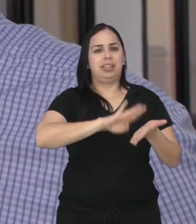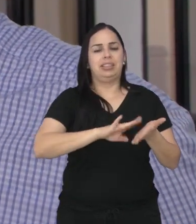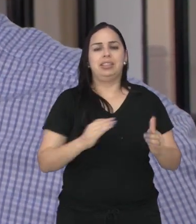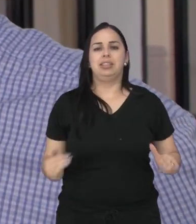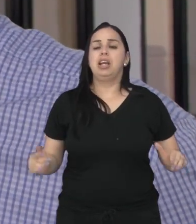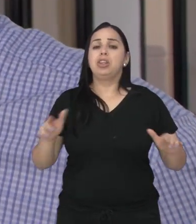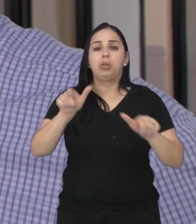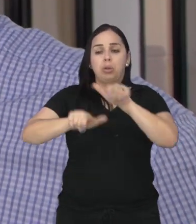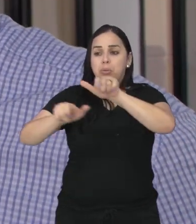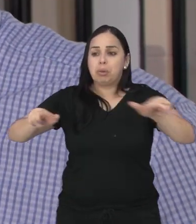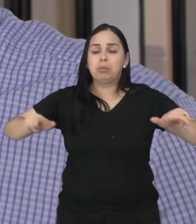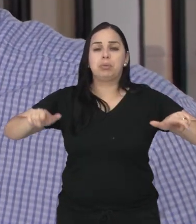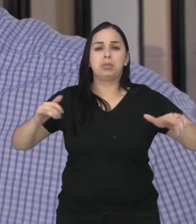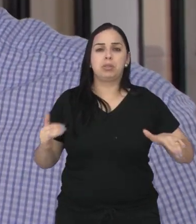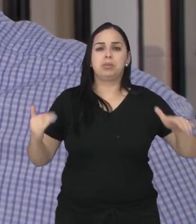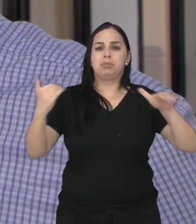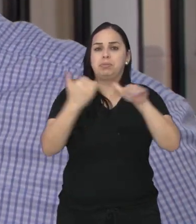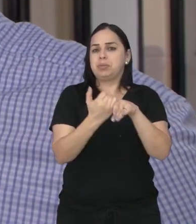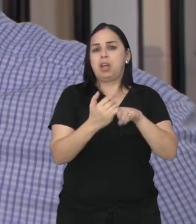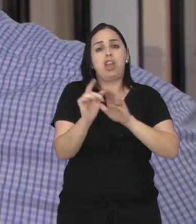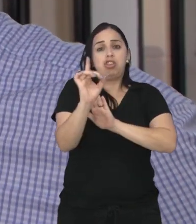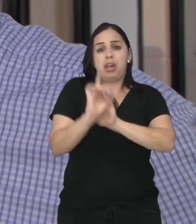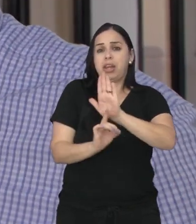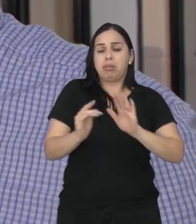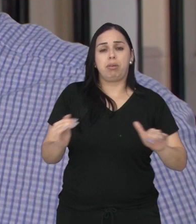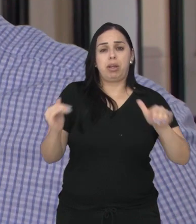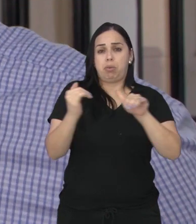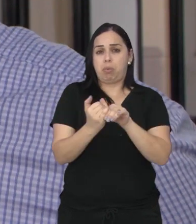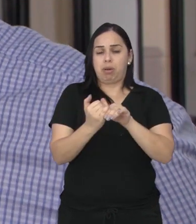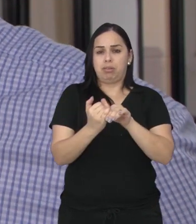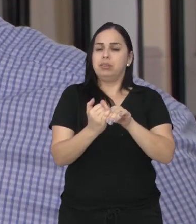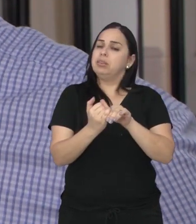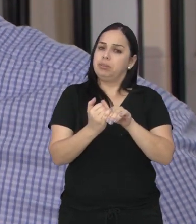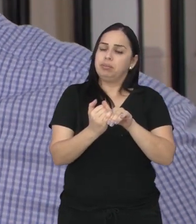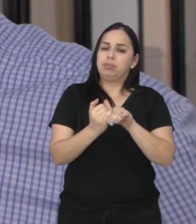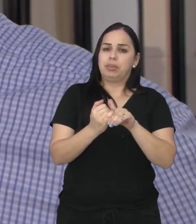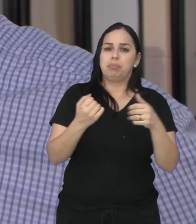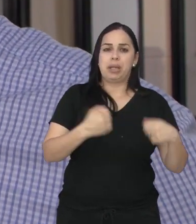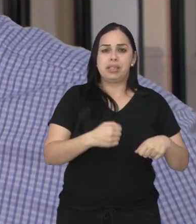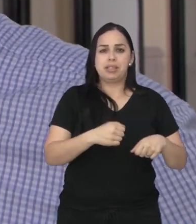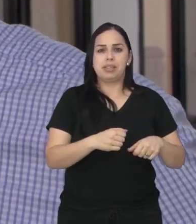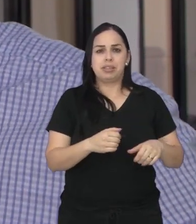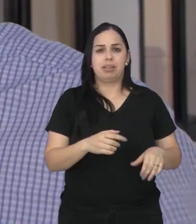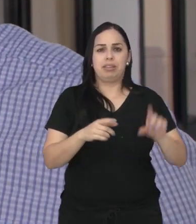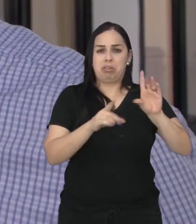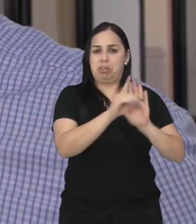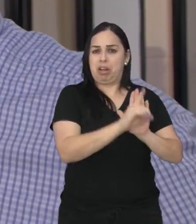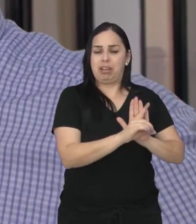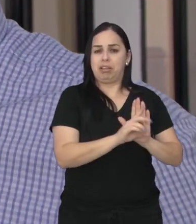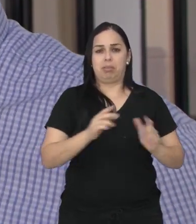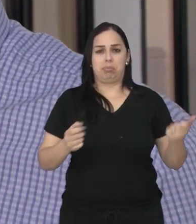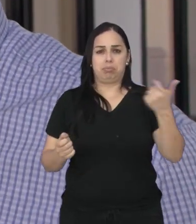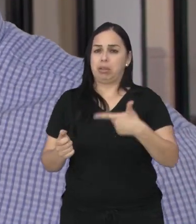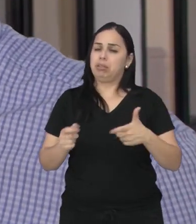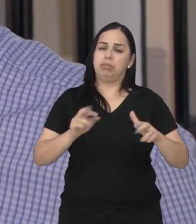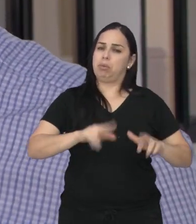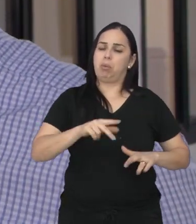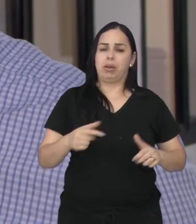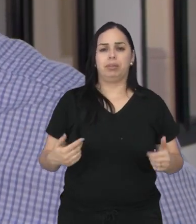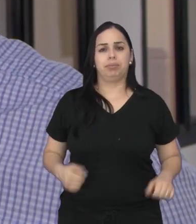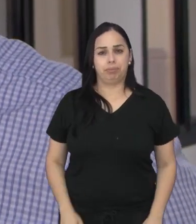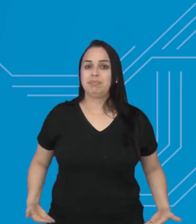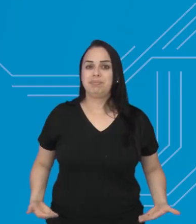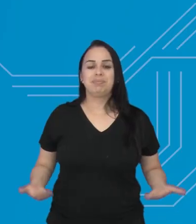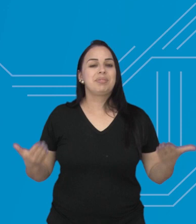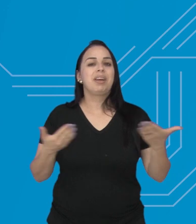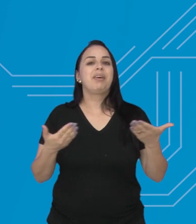essas outras duas leis, igualando as pessoas, igualando os direitos em São José dos Campos, sem que uma classe ou outra tenha mais privilégios ou direitos que